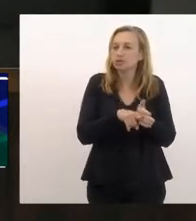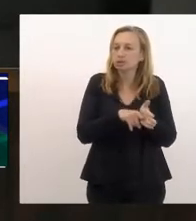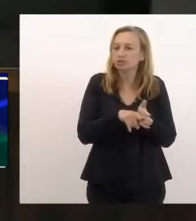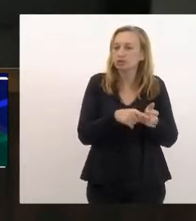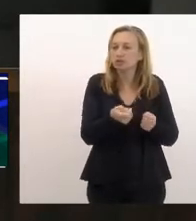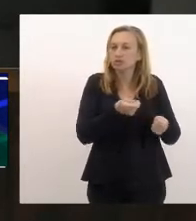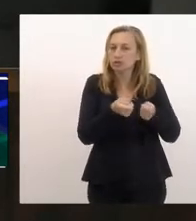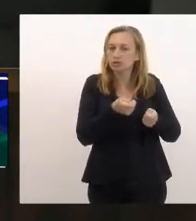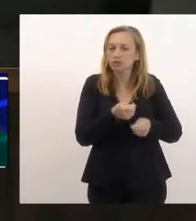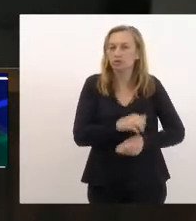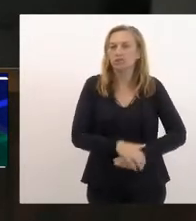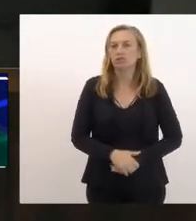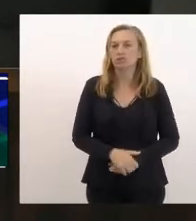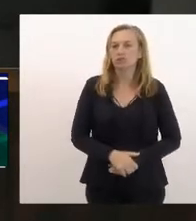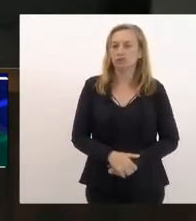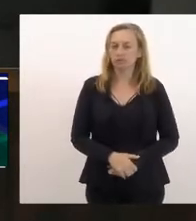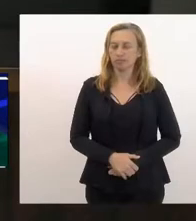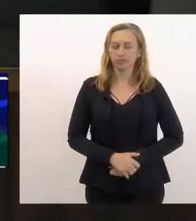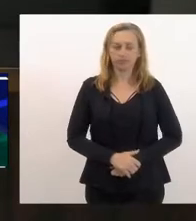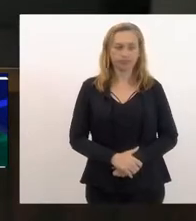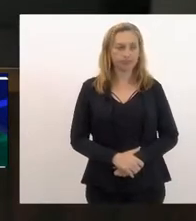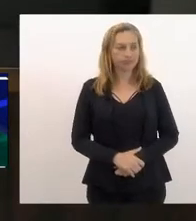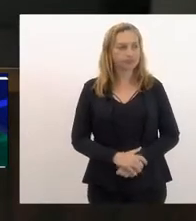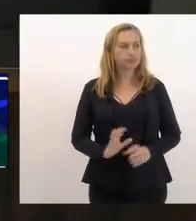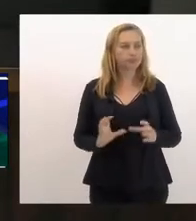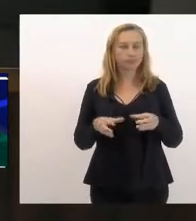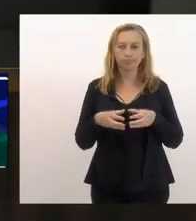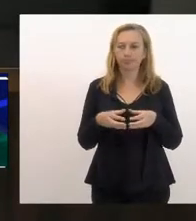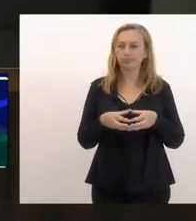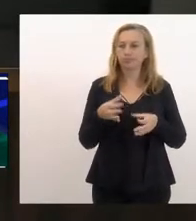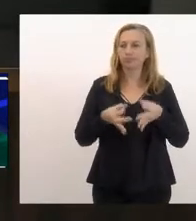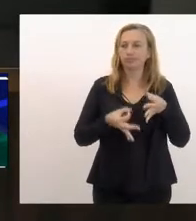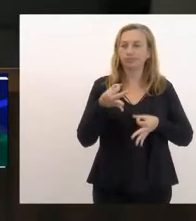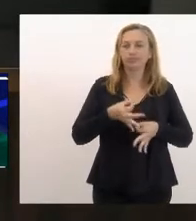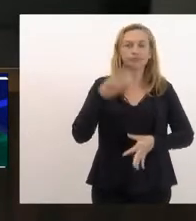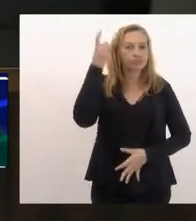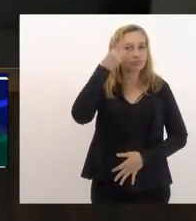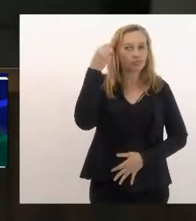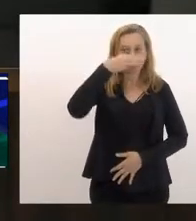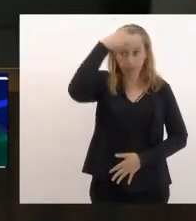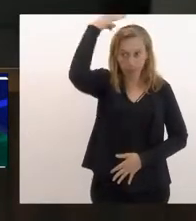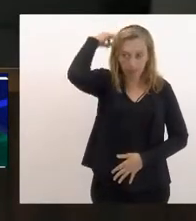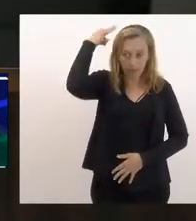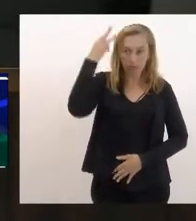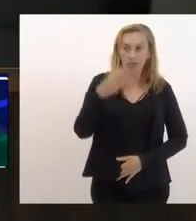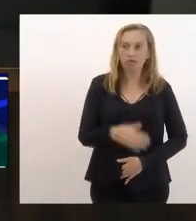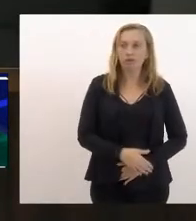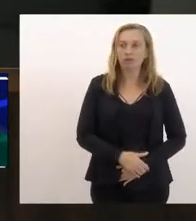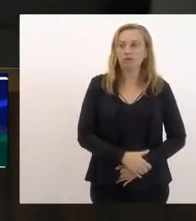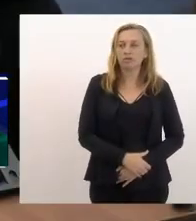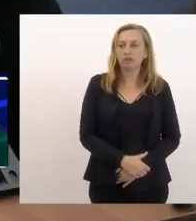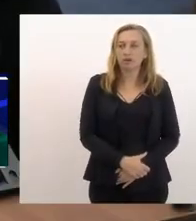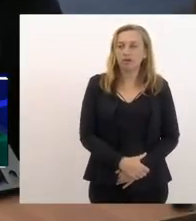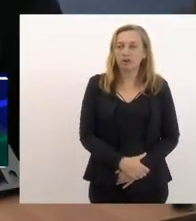Finanças, Fiscalização Financeira e Controle. Permitir parecer pela Comissão de Constituição e Justiça, deputado Márcio.